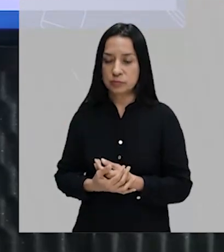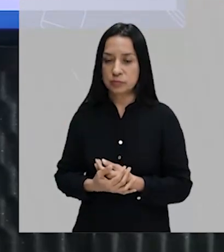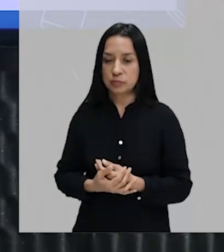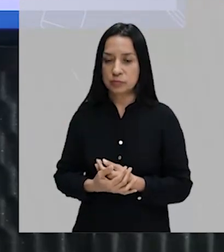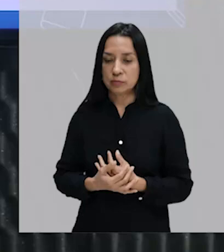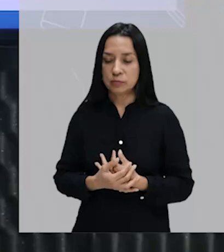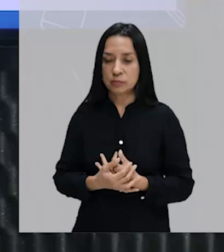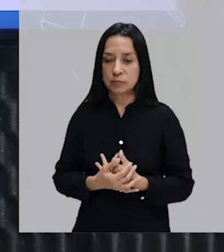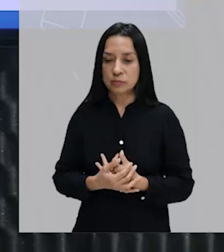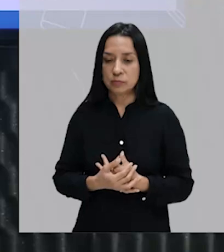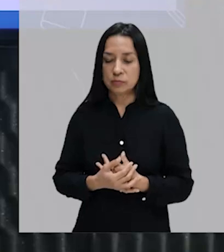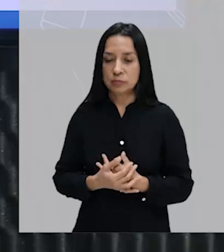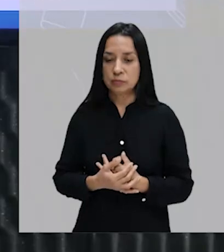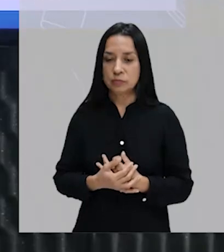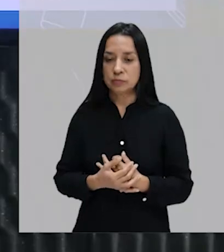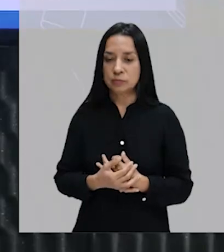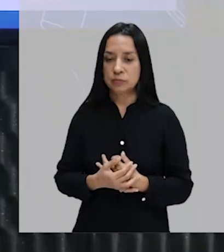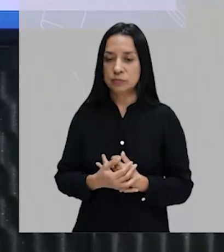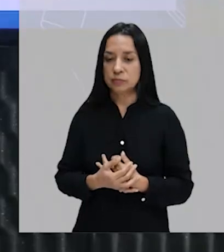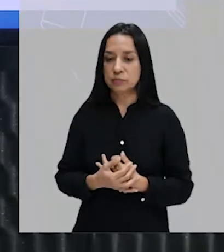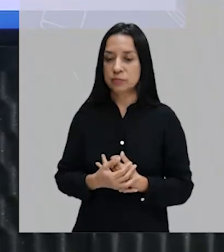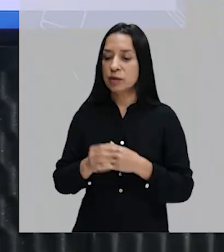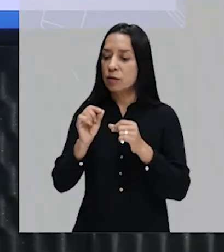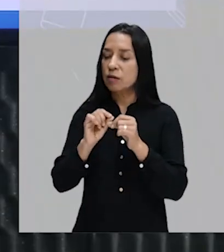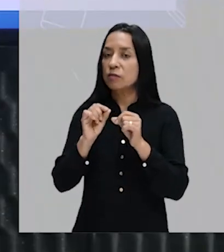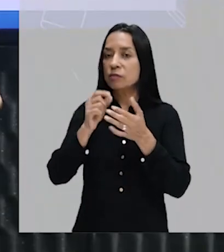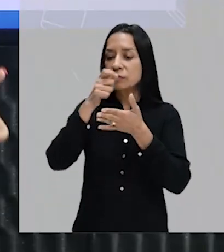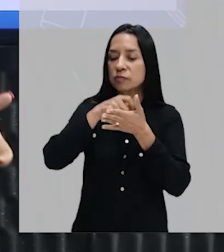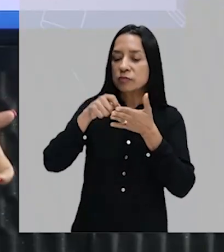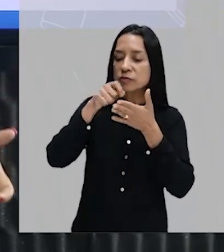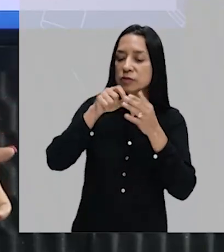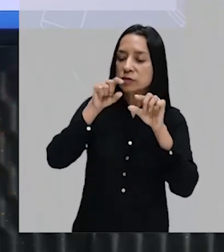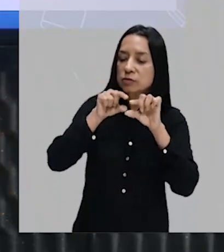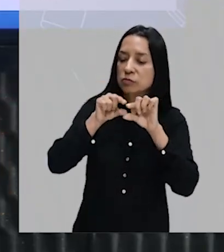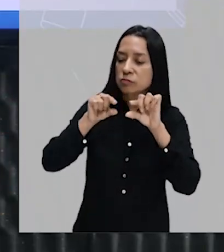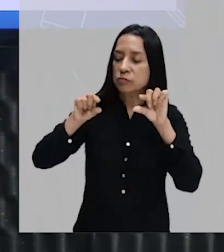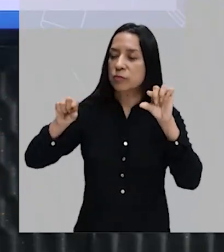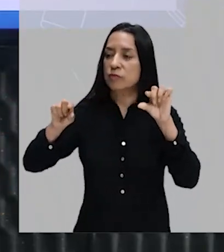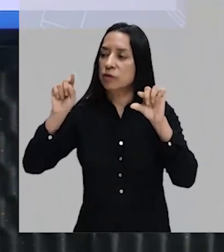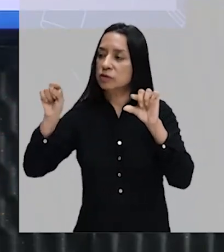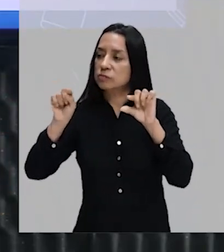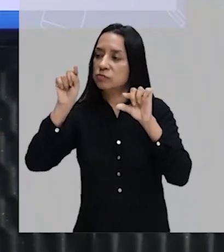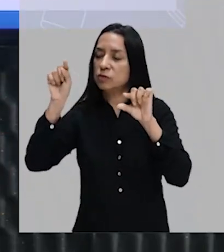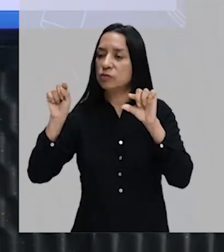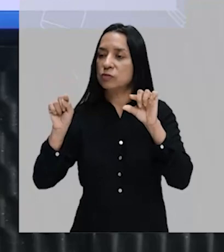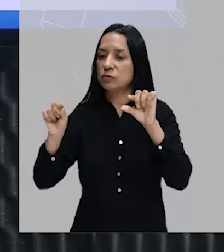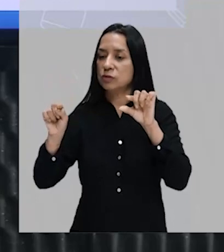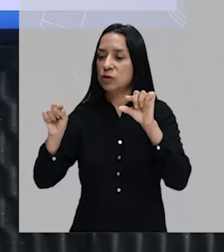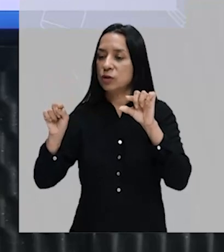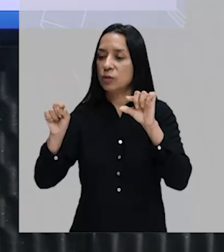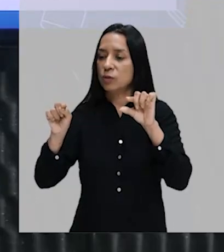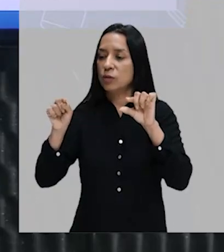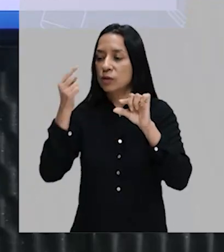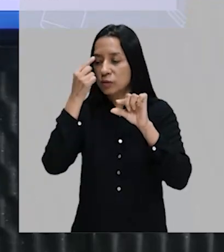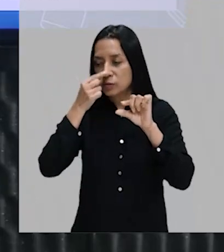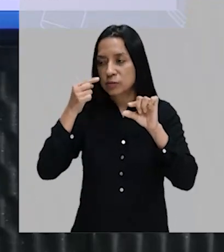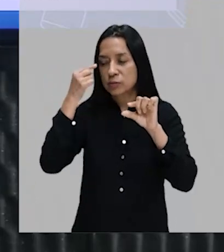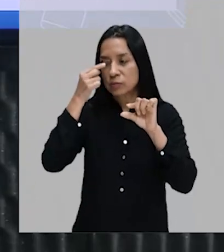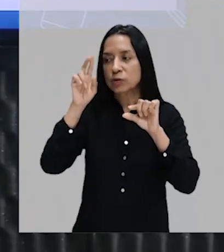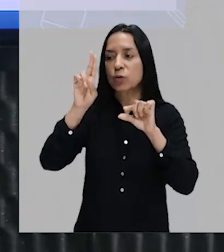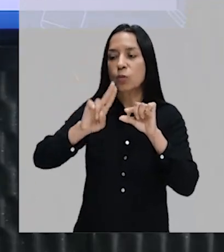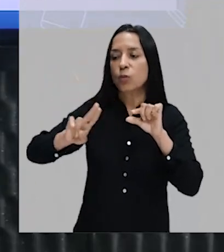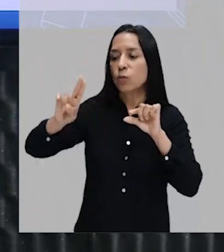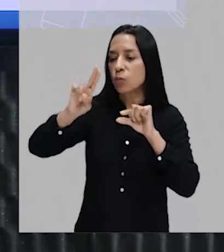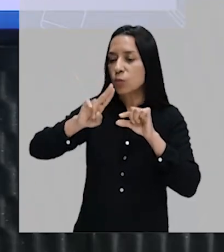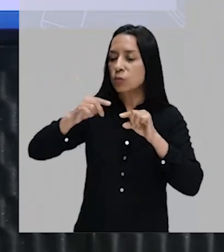de interrogação. E para construir uma frase interrogativa, em espanhol eu utilizo a mesma